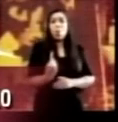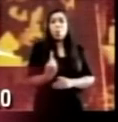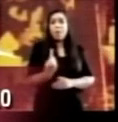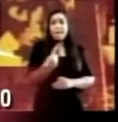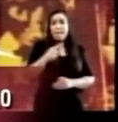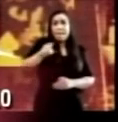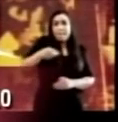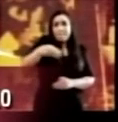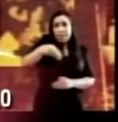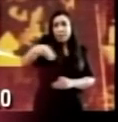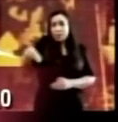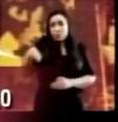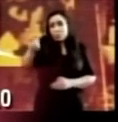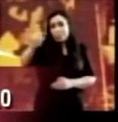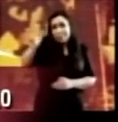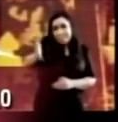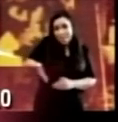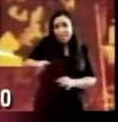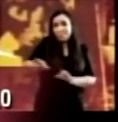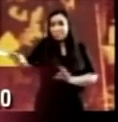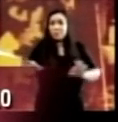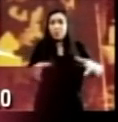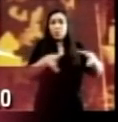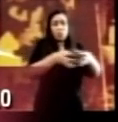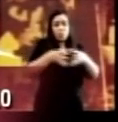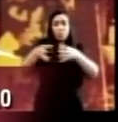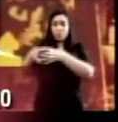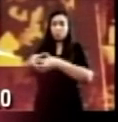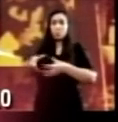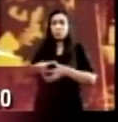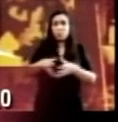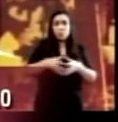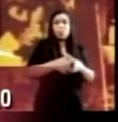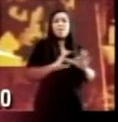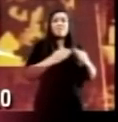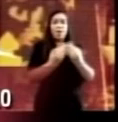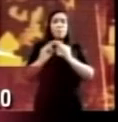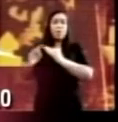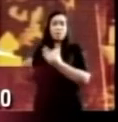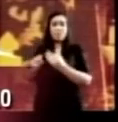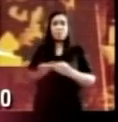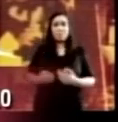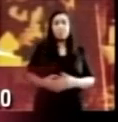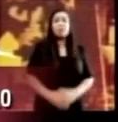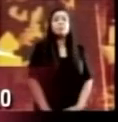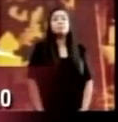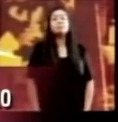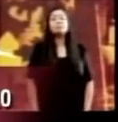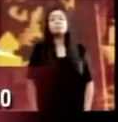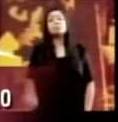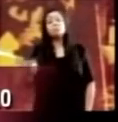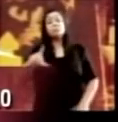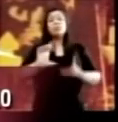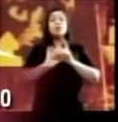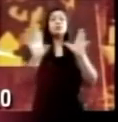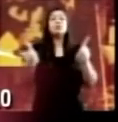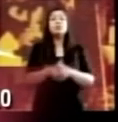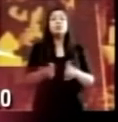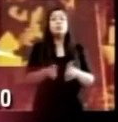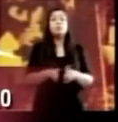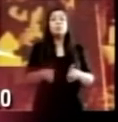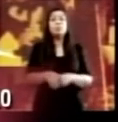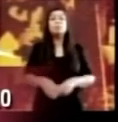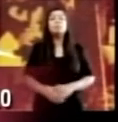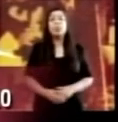m entre cada pessoa, cada grupo familiar, em todas as direções. Uma outra liberação também é sobre